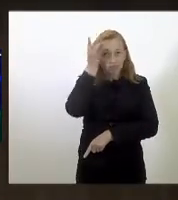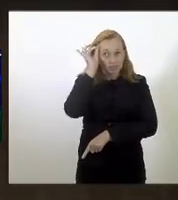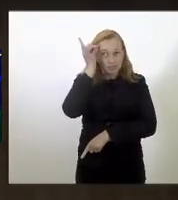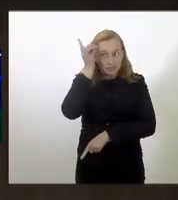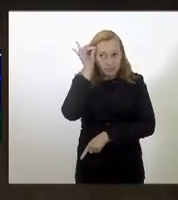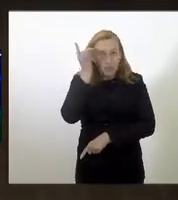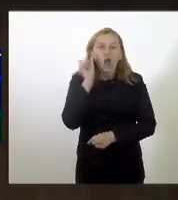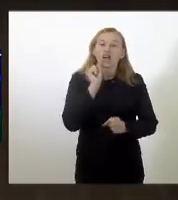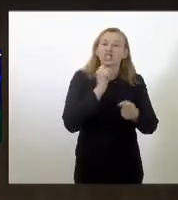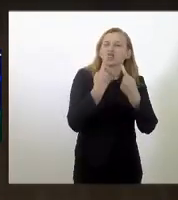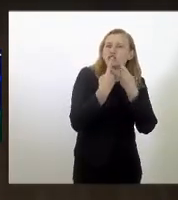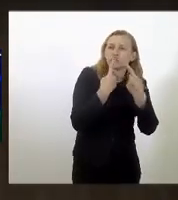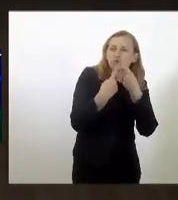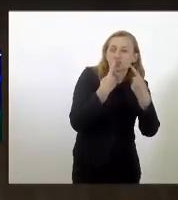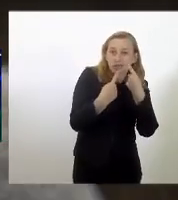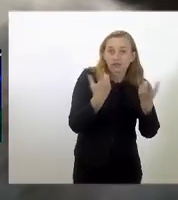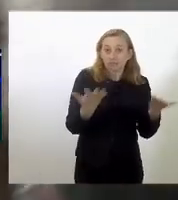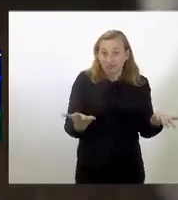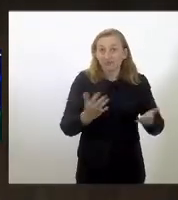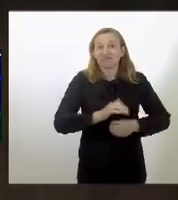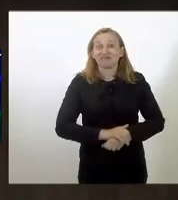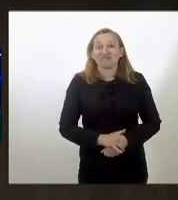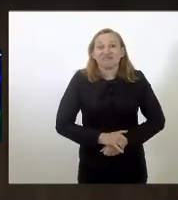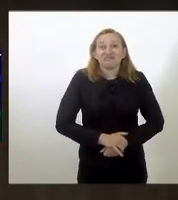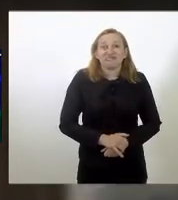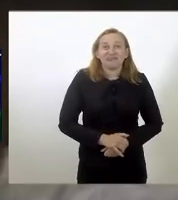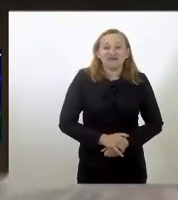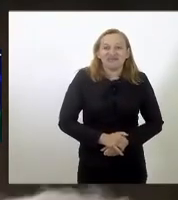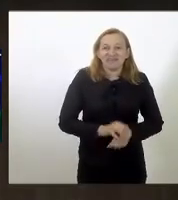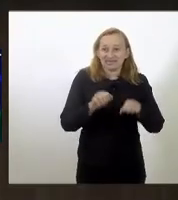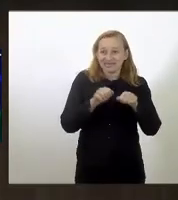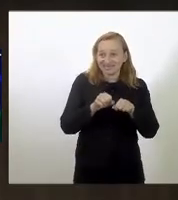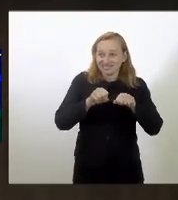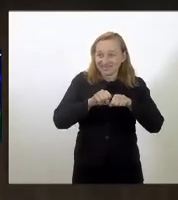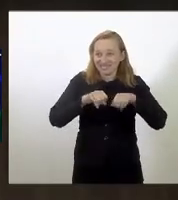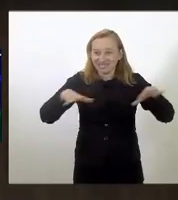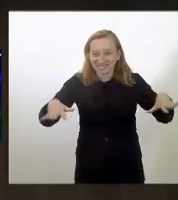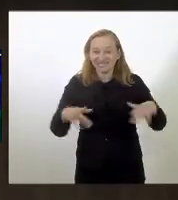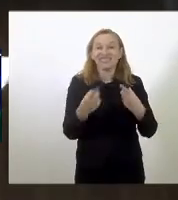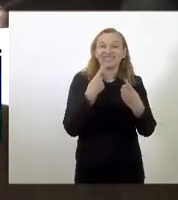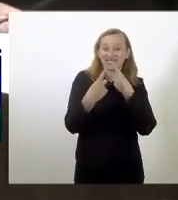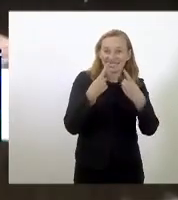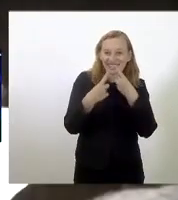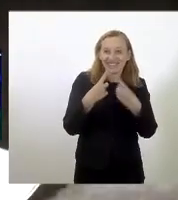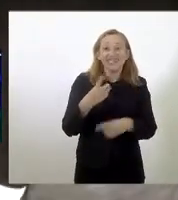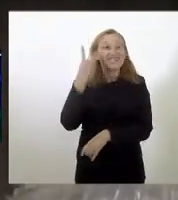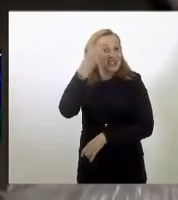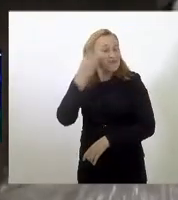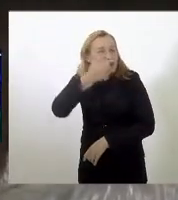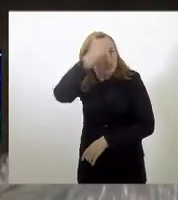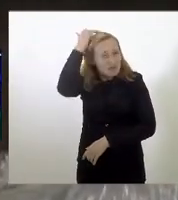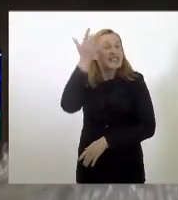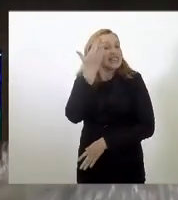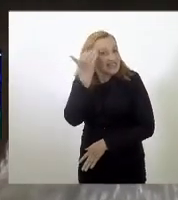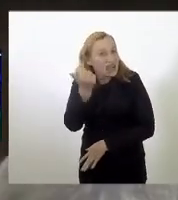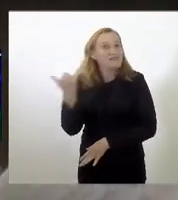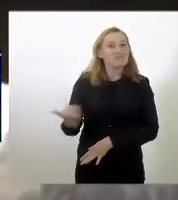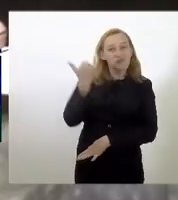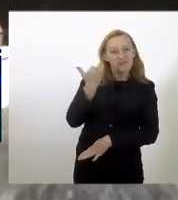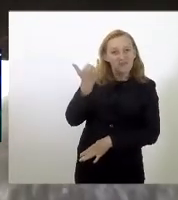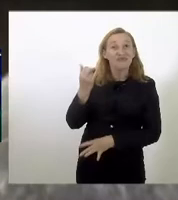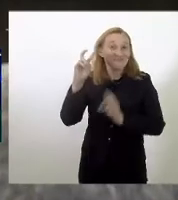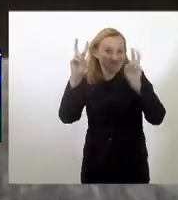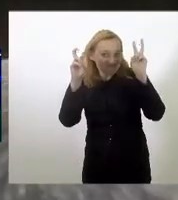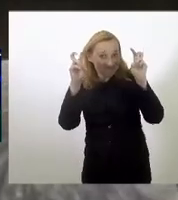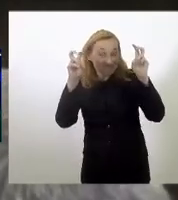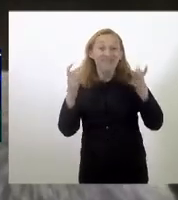foi debatido numa audiência pública, amplamente debatido. O deputado Luiz Paulo sabe da importância deste tema.